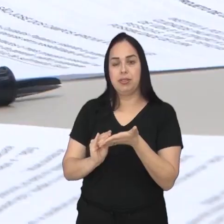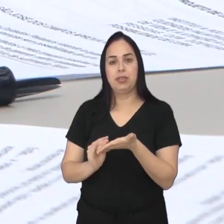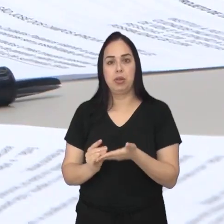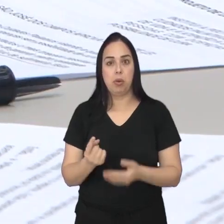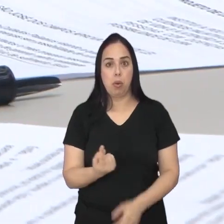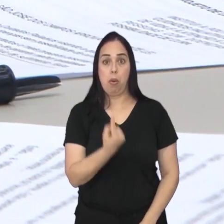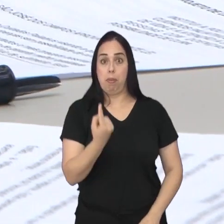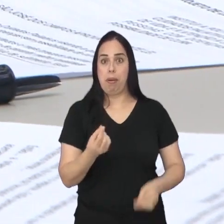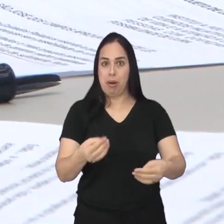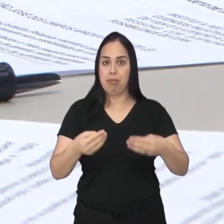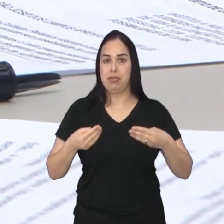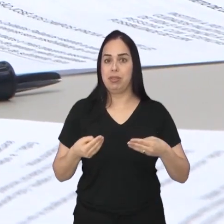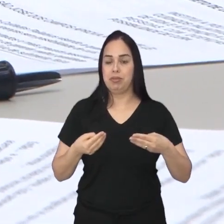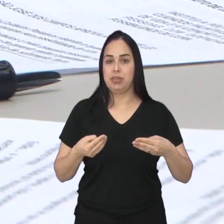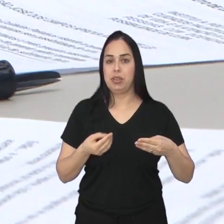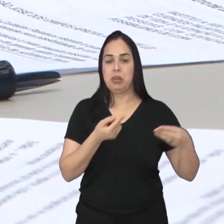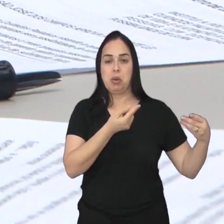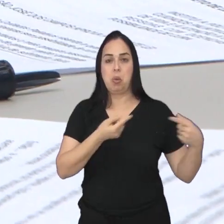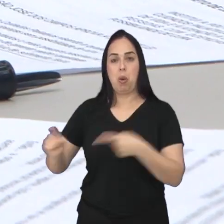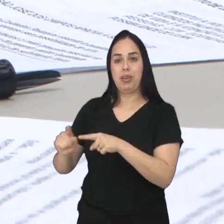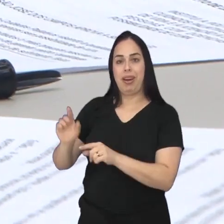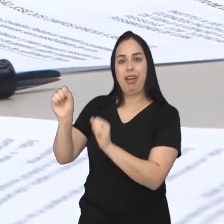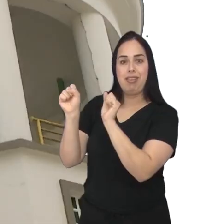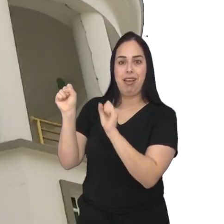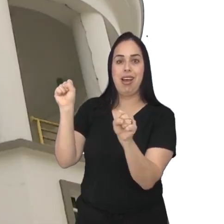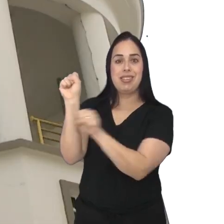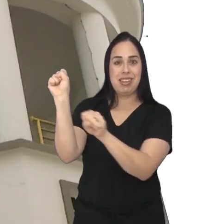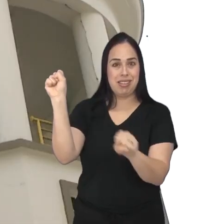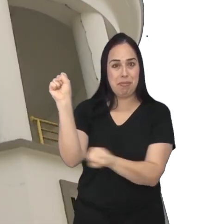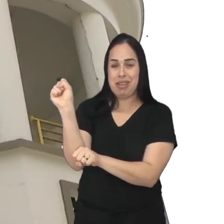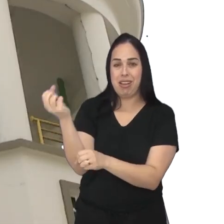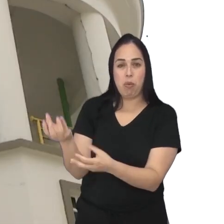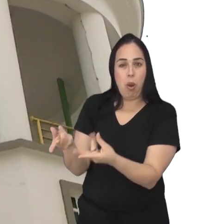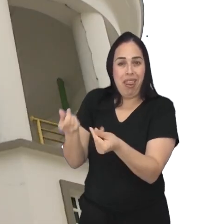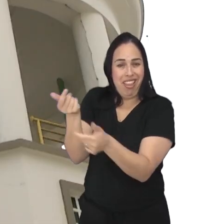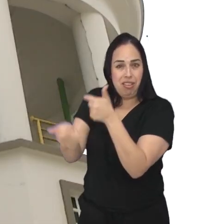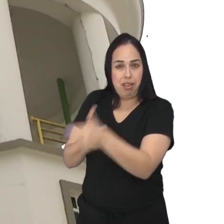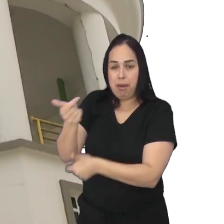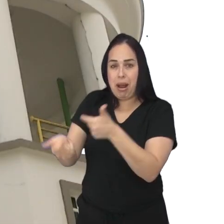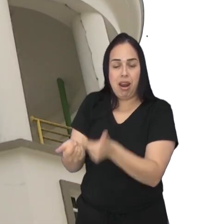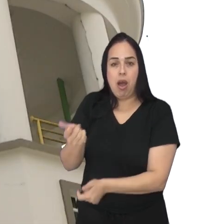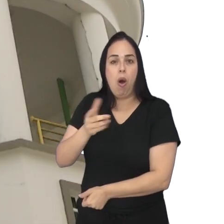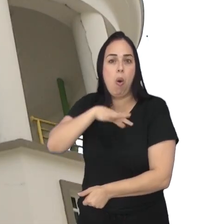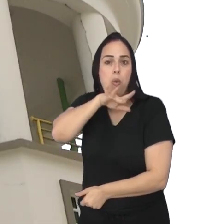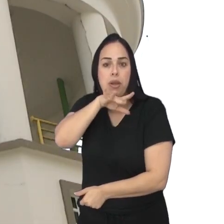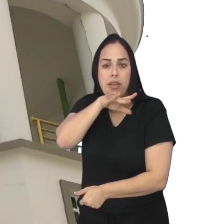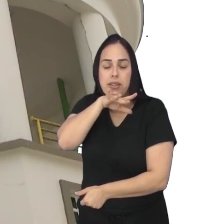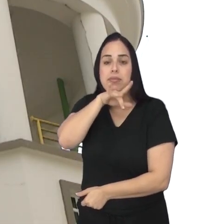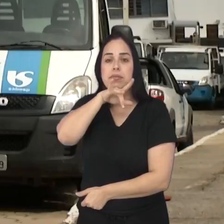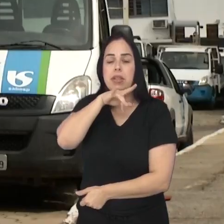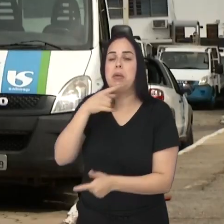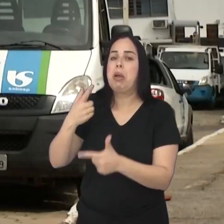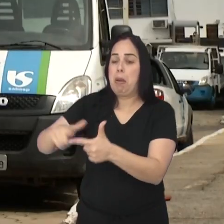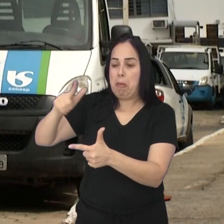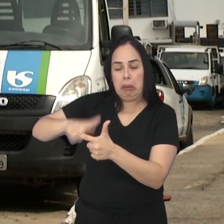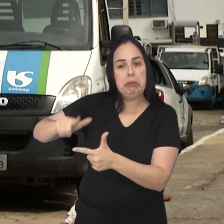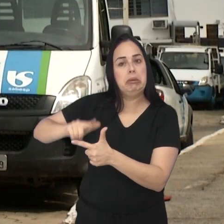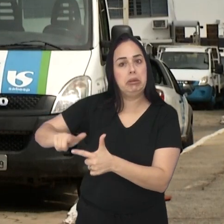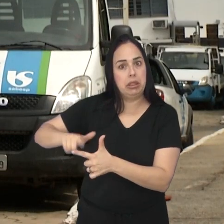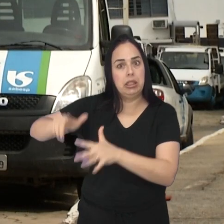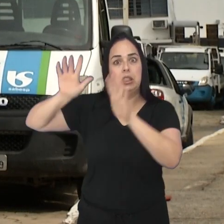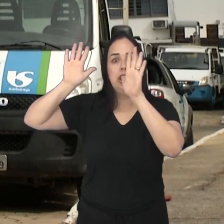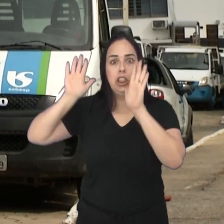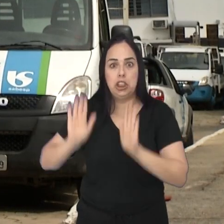atas. Uma das moções aprovadas repudia a Sabesp pela qualidade do serviço prestado no abastecimento de água, devido aos